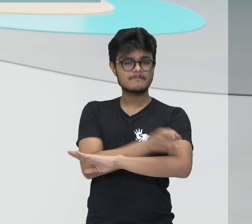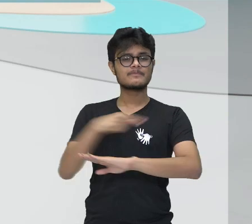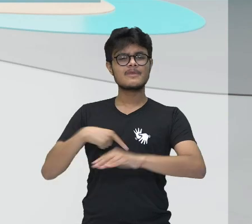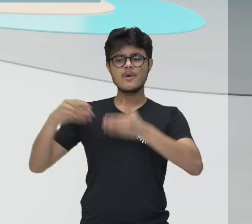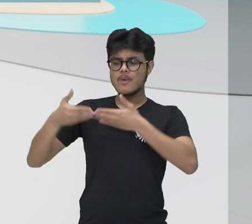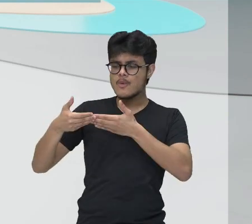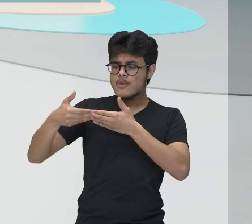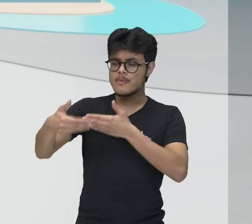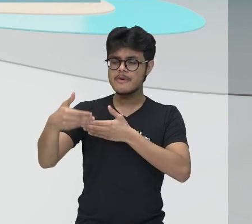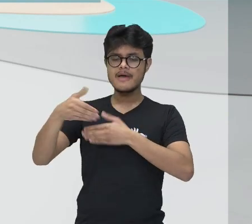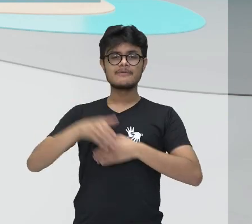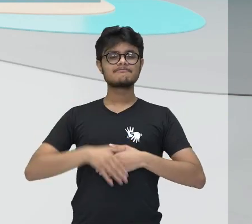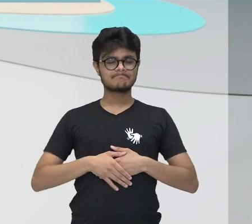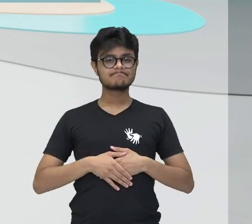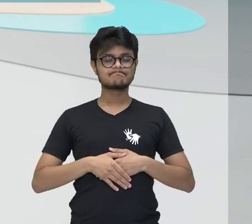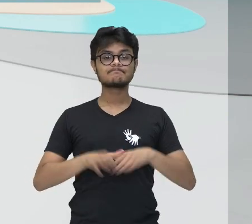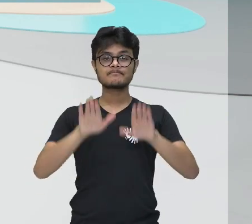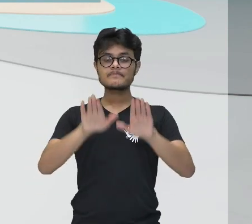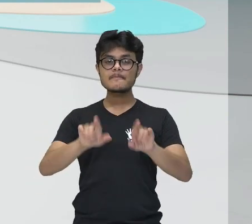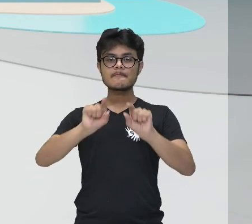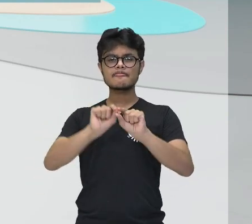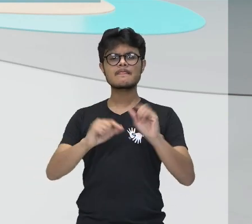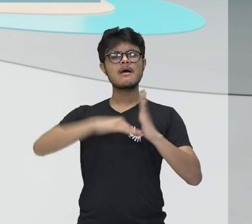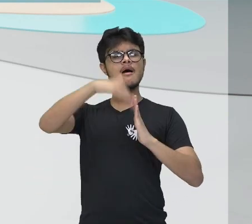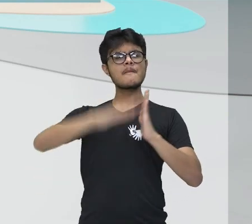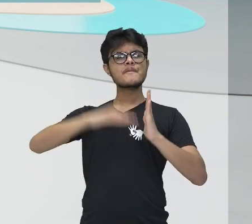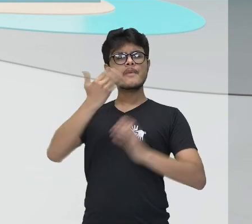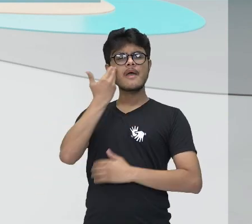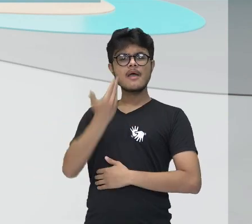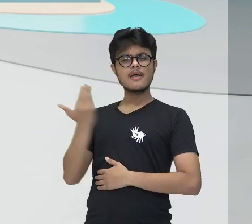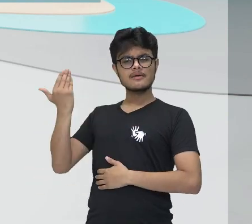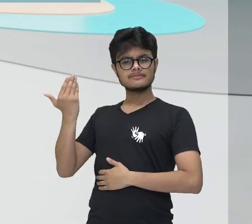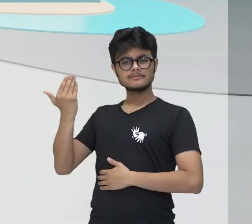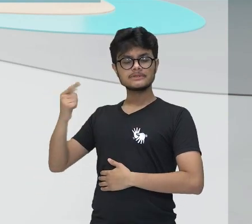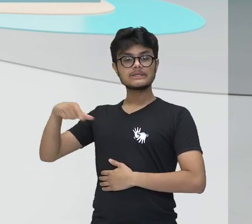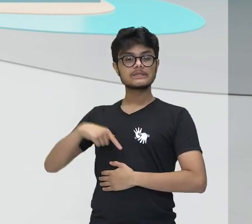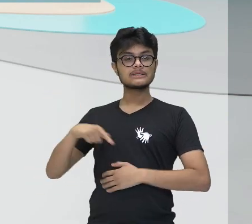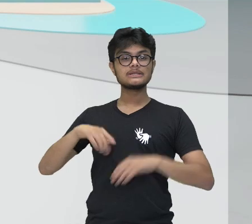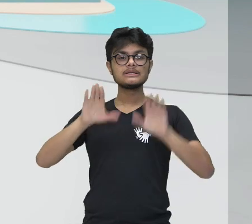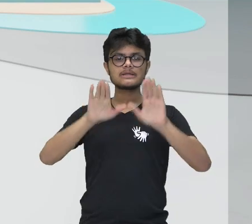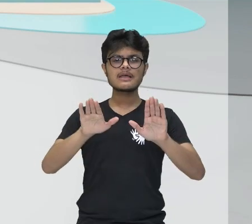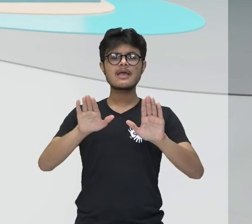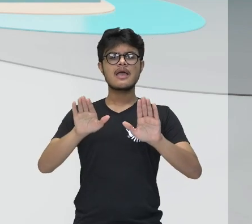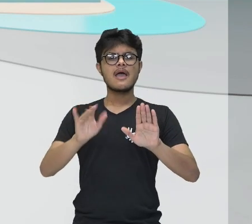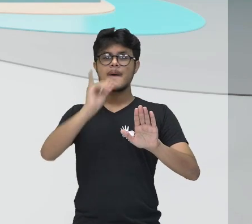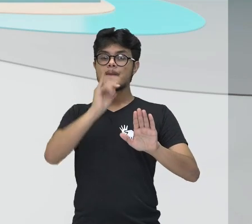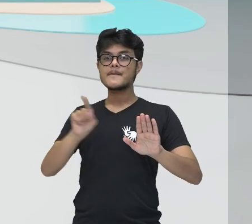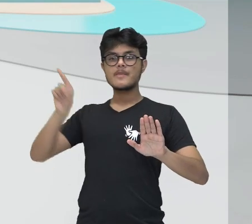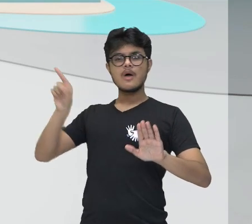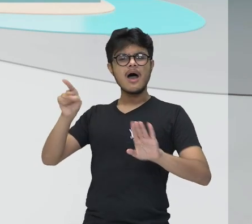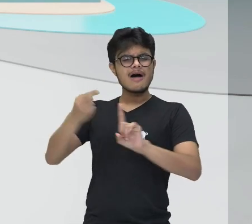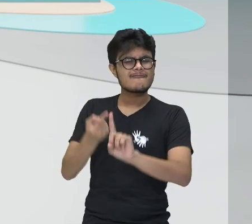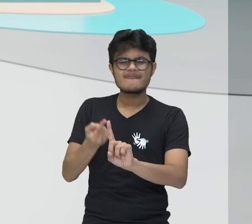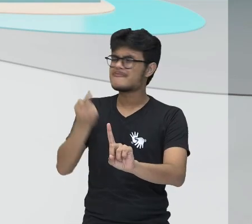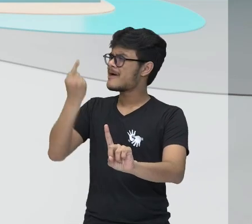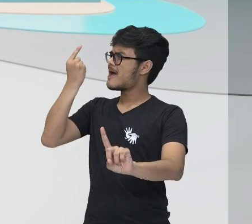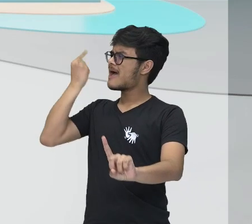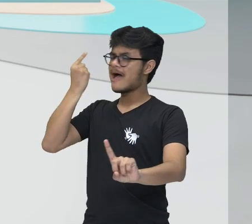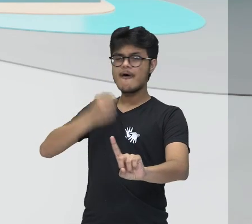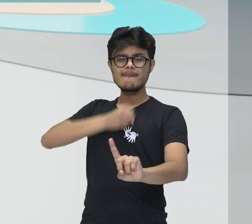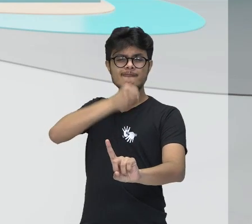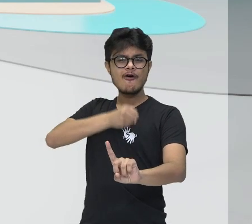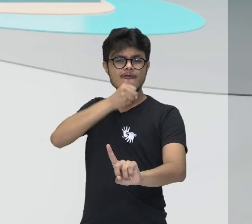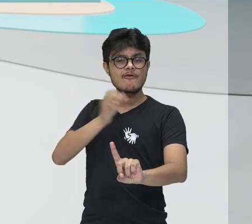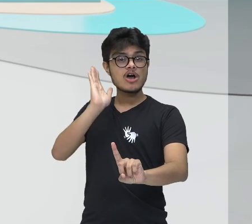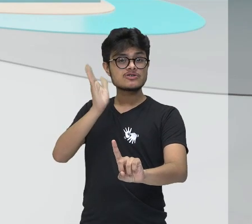Então, essa pintura aqui é uma das formas mais tradicionais de fazer